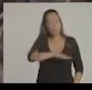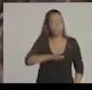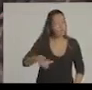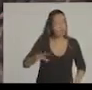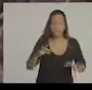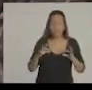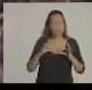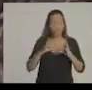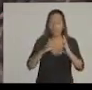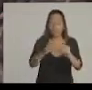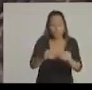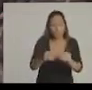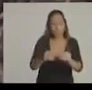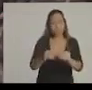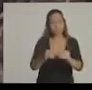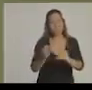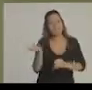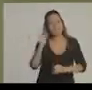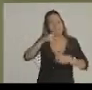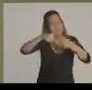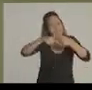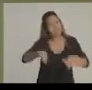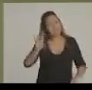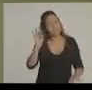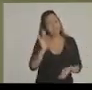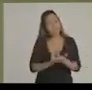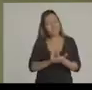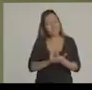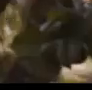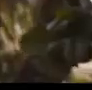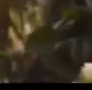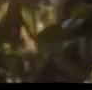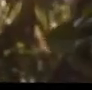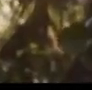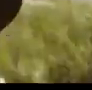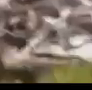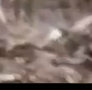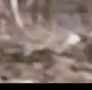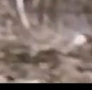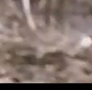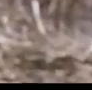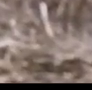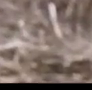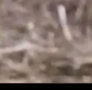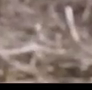ser bom para as crianças, vai ser bom para a população. Que ele venha e fique.